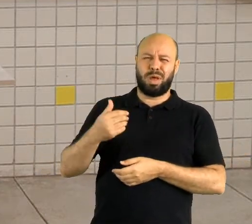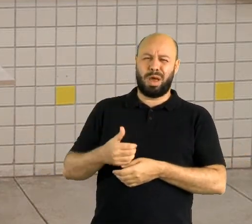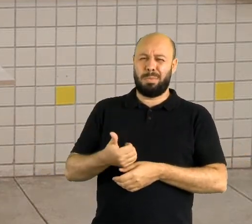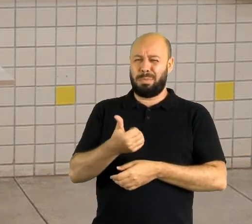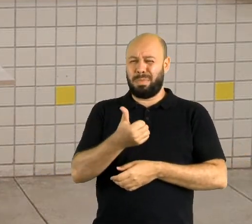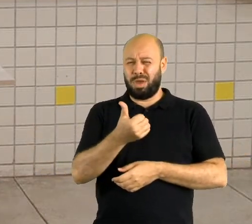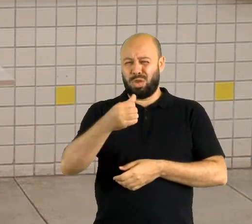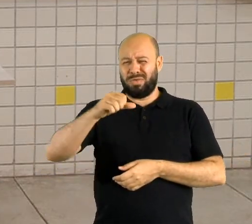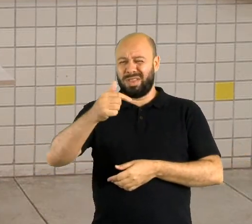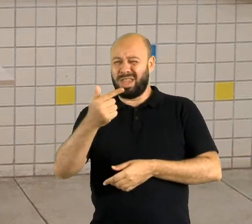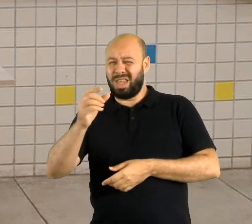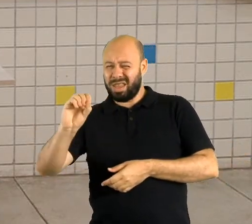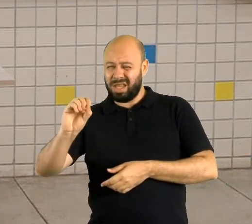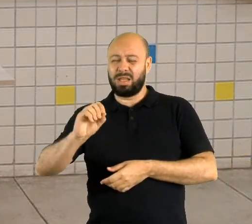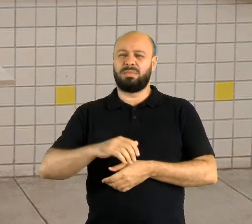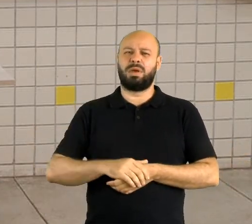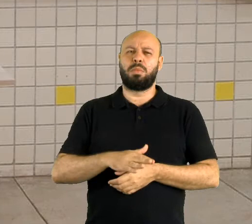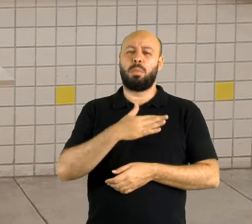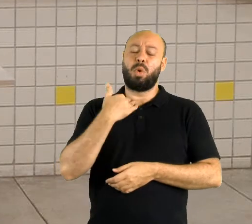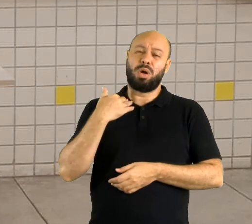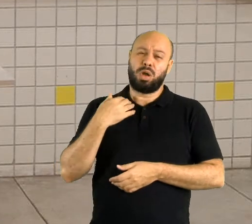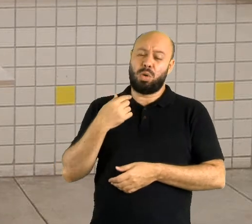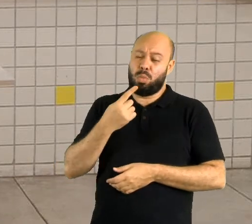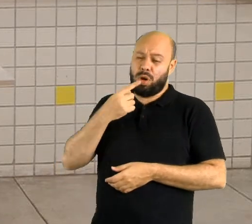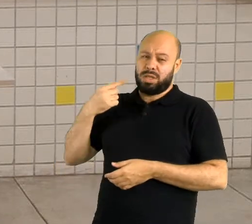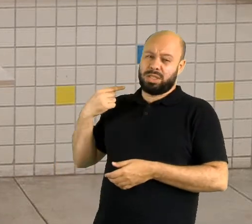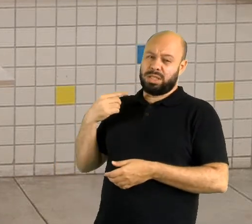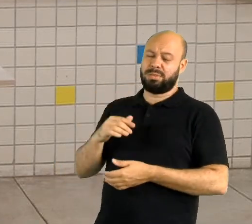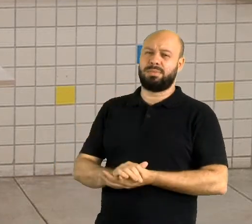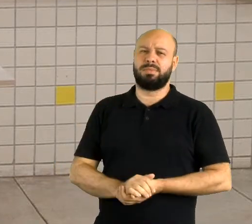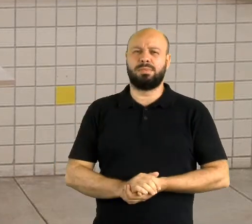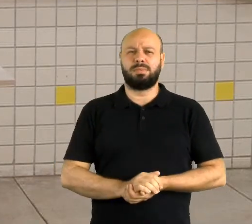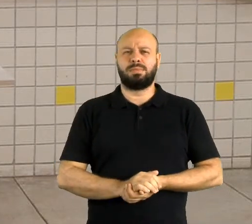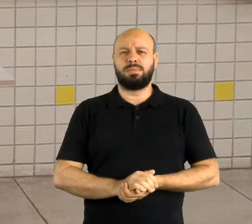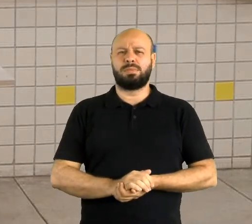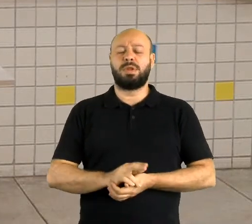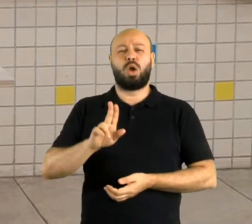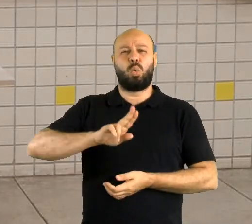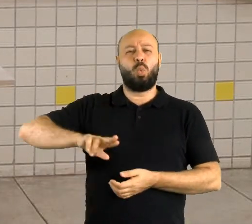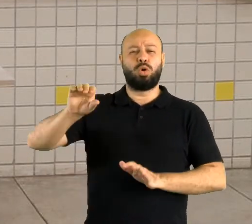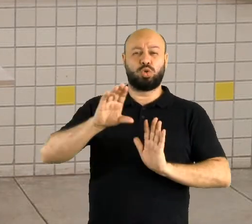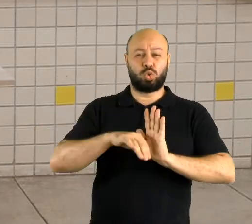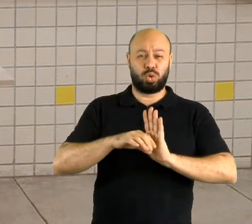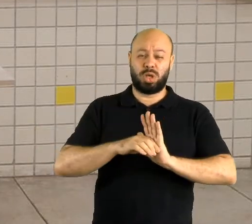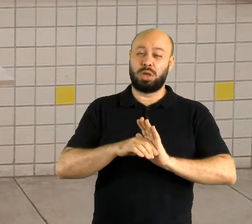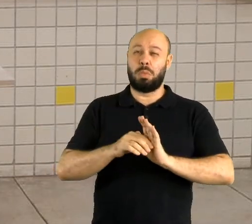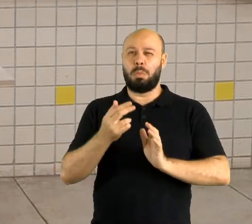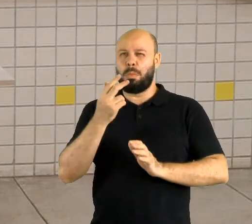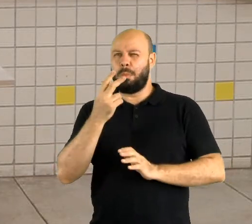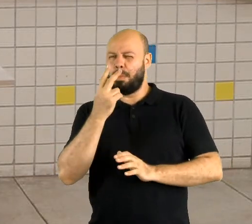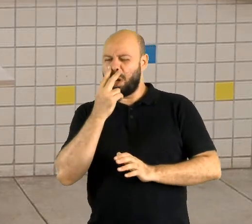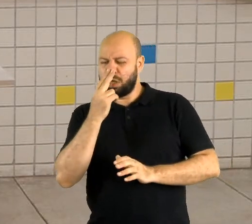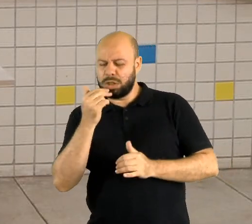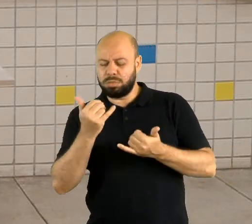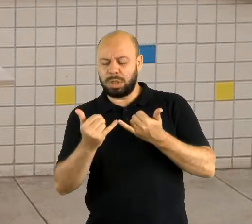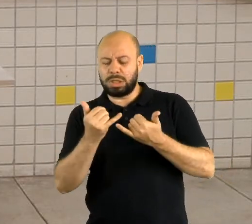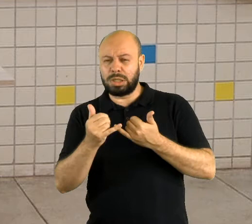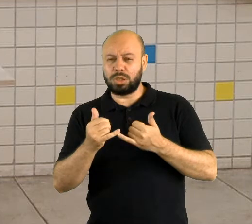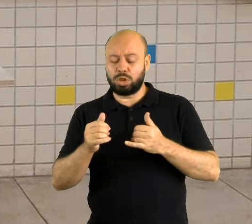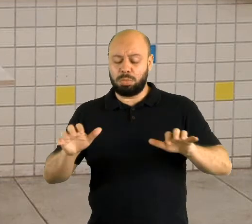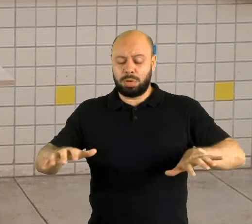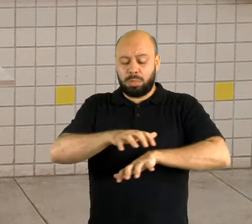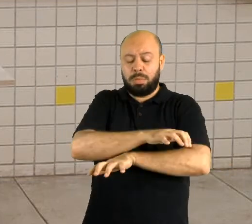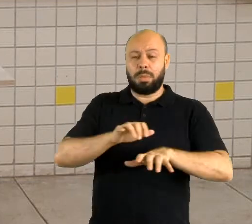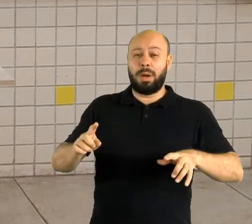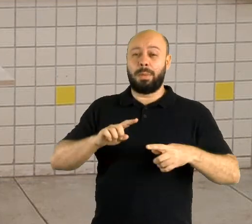uns 3 anos atrás. Ele utiliza esse conceito muito parecido com bioma, só que ele faz uma interação,